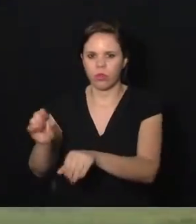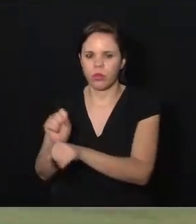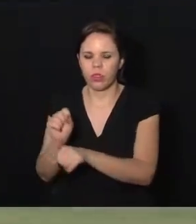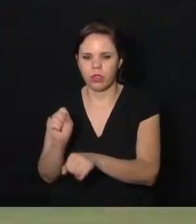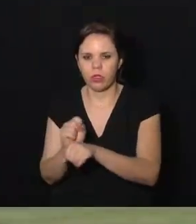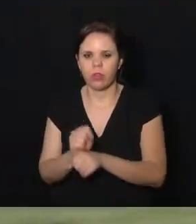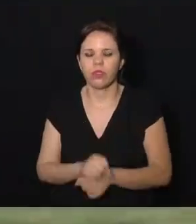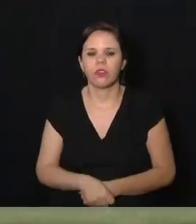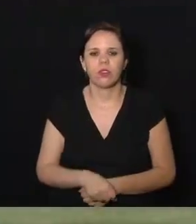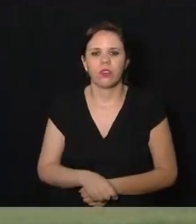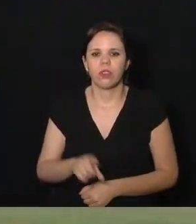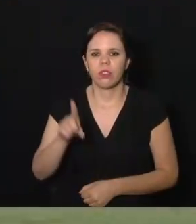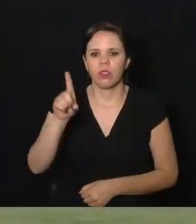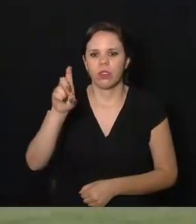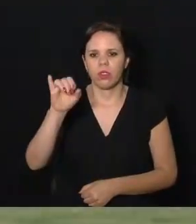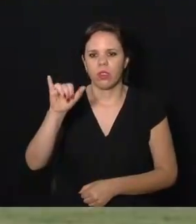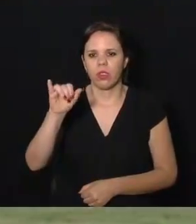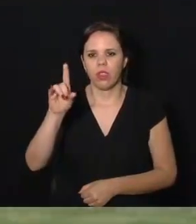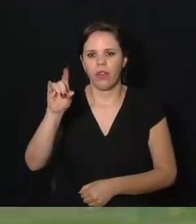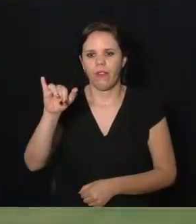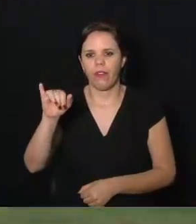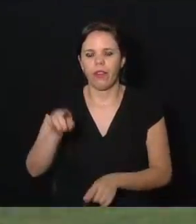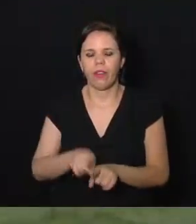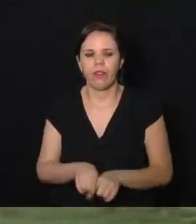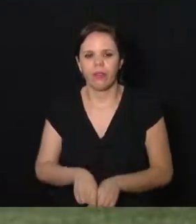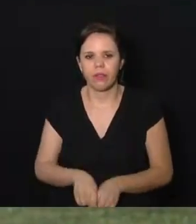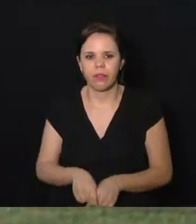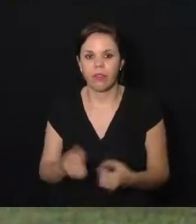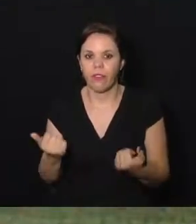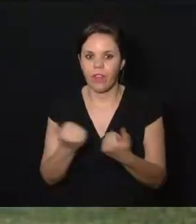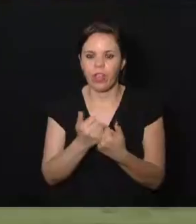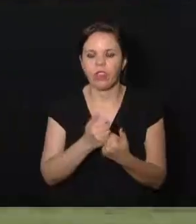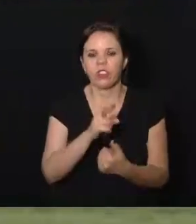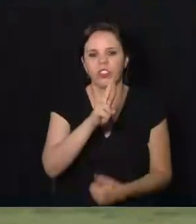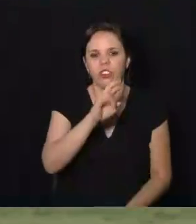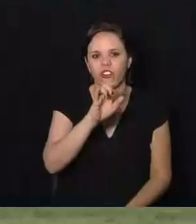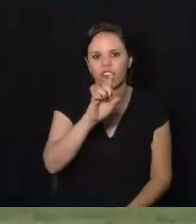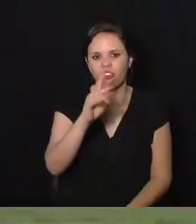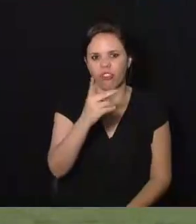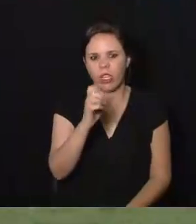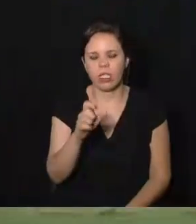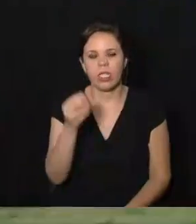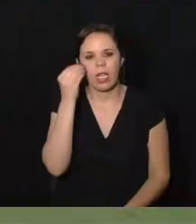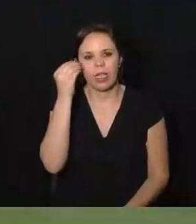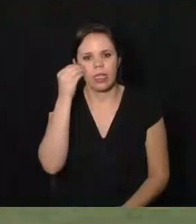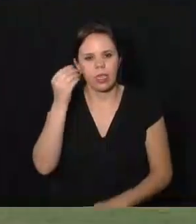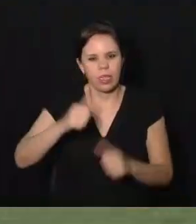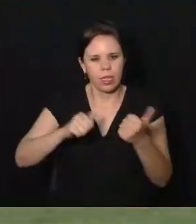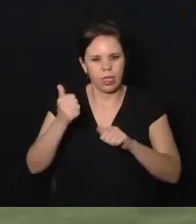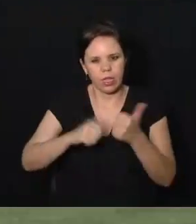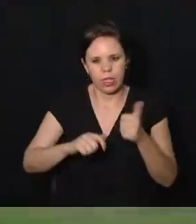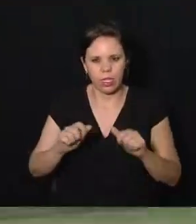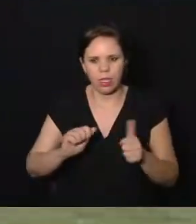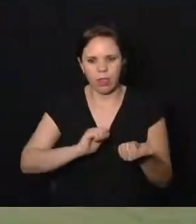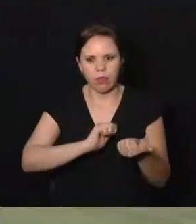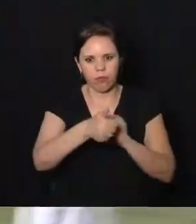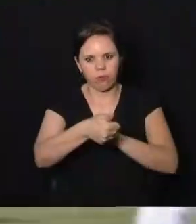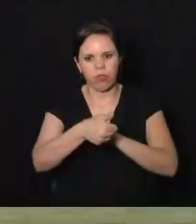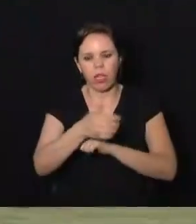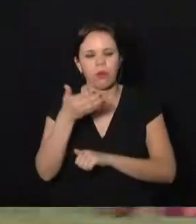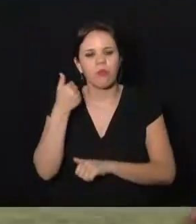ataque, David Neres na vaga de Richarlison. São testes que esses atletas precisam aproveitar.